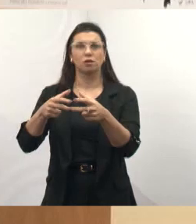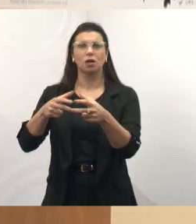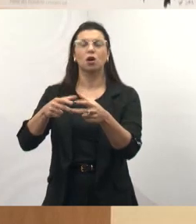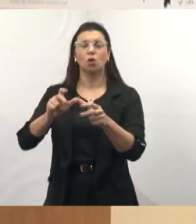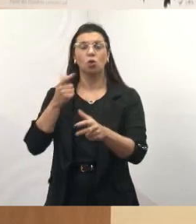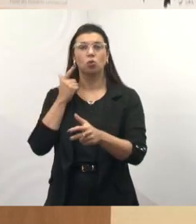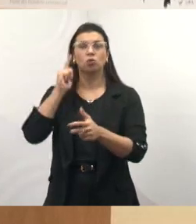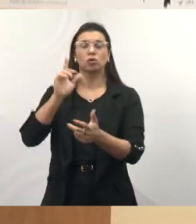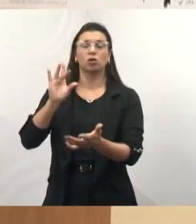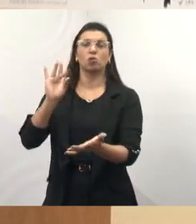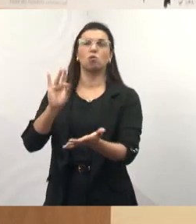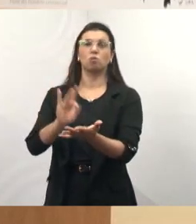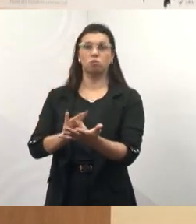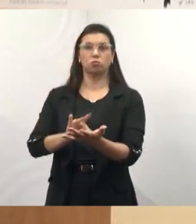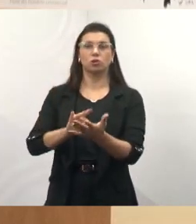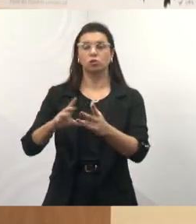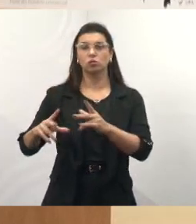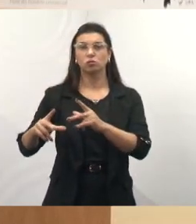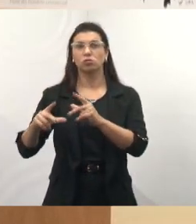órgãos